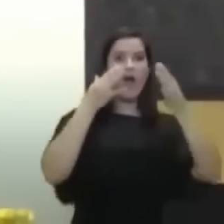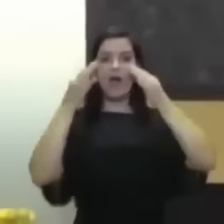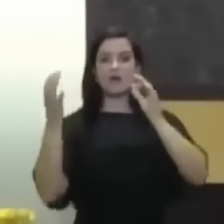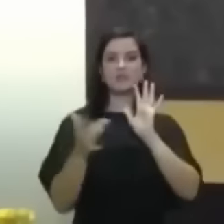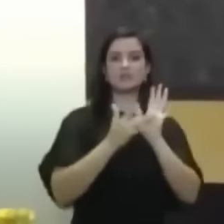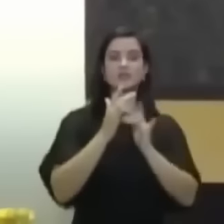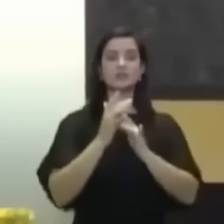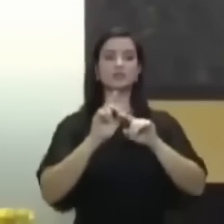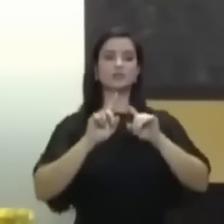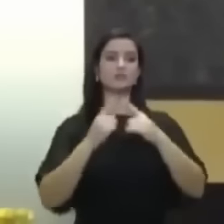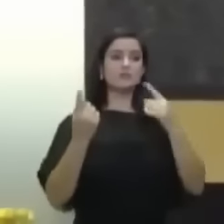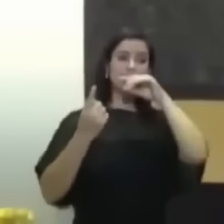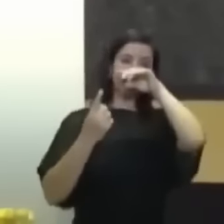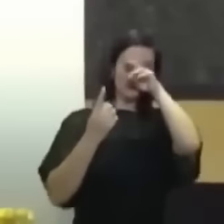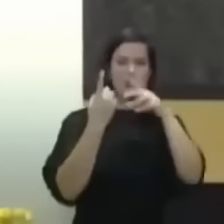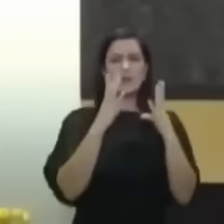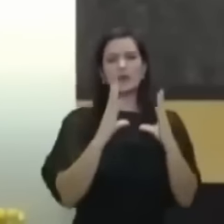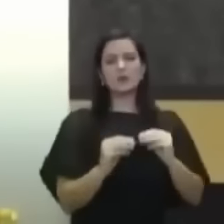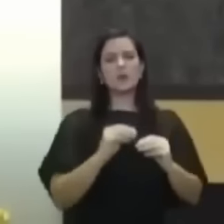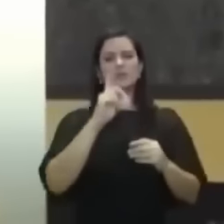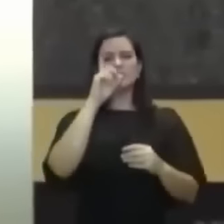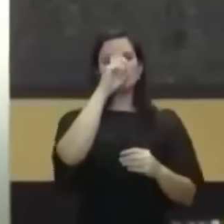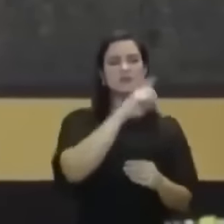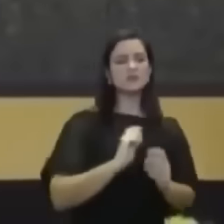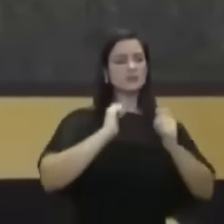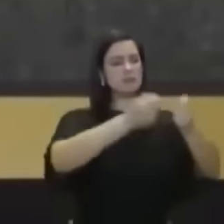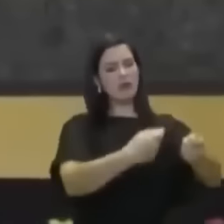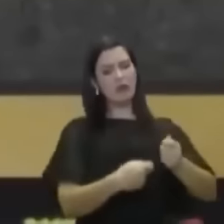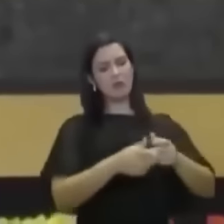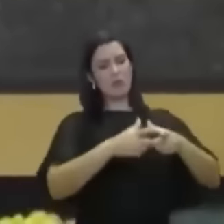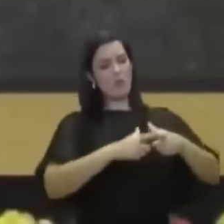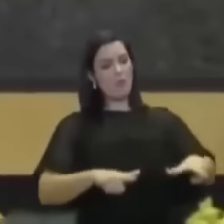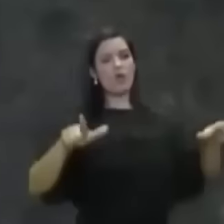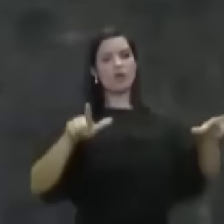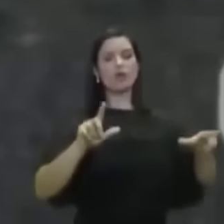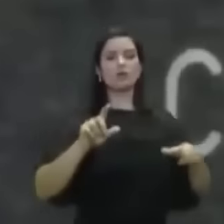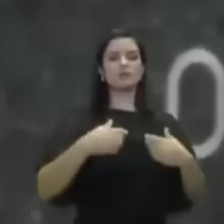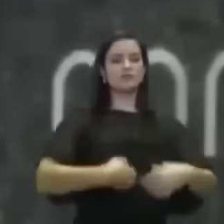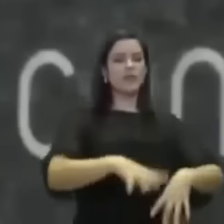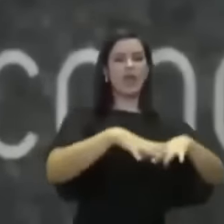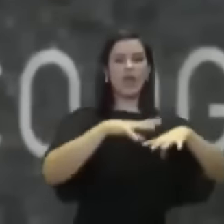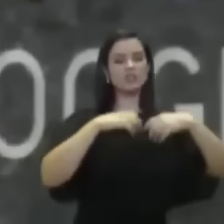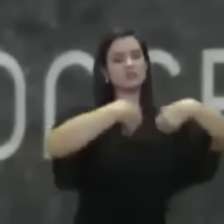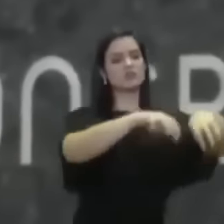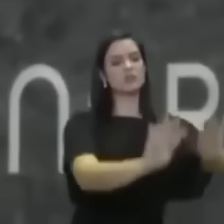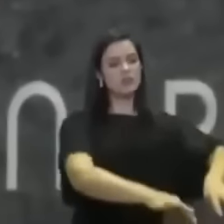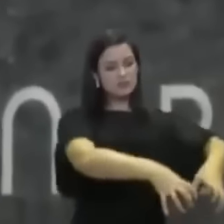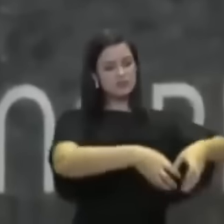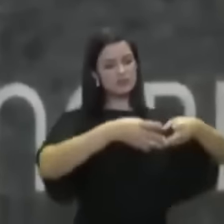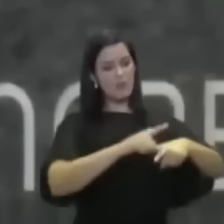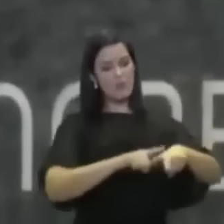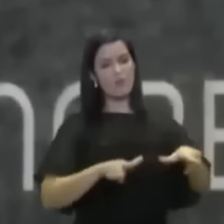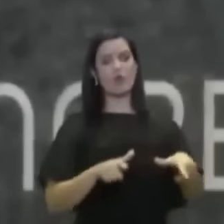noite fracassada, de faina e improdutiva, já lavavam as suas redes. Quando Jesus olha para dois barcos ancorados, um deles